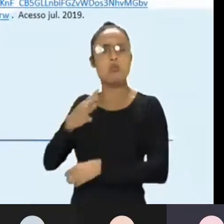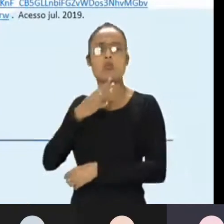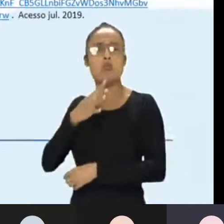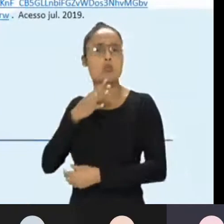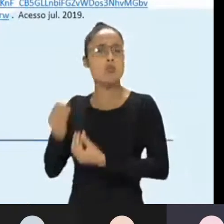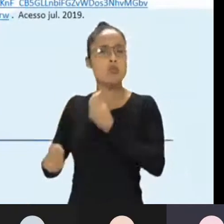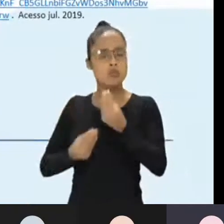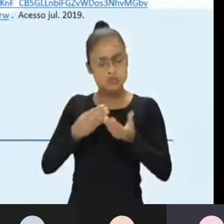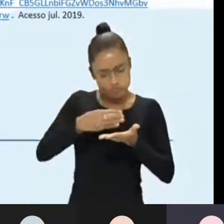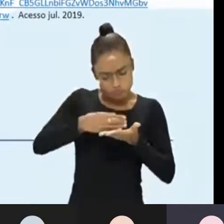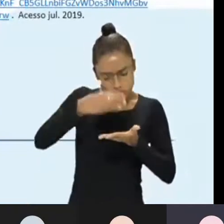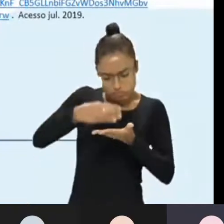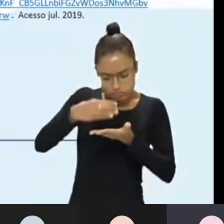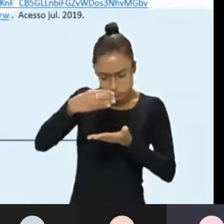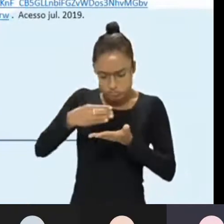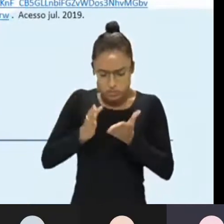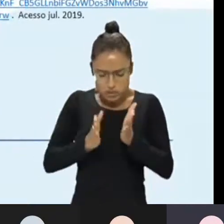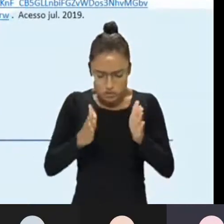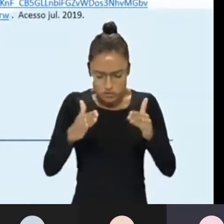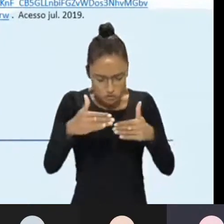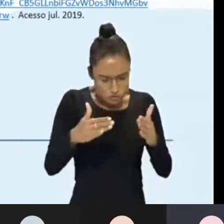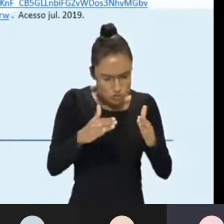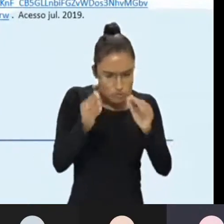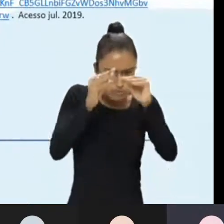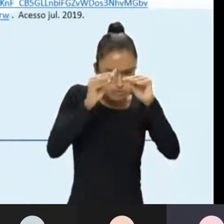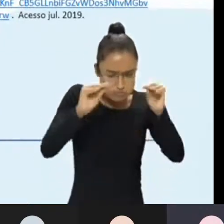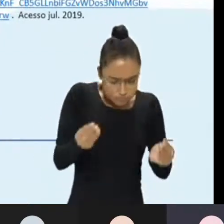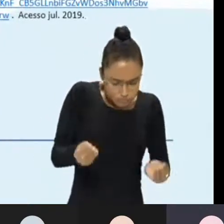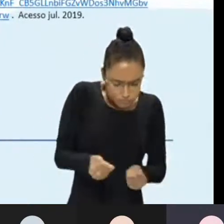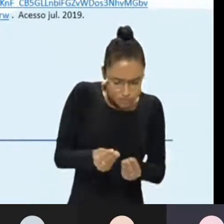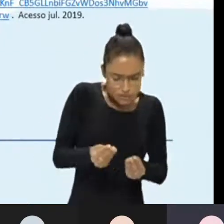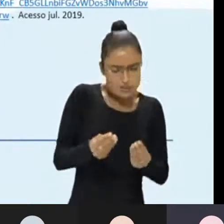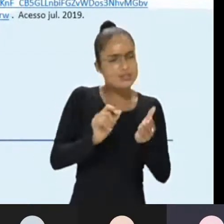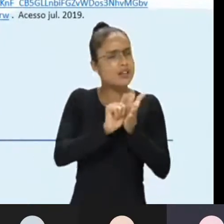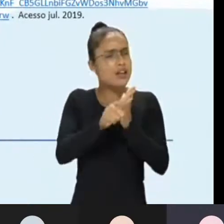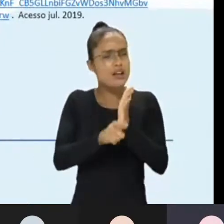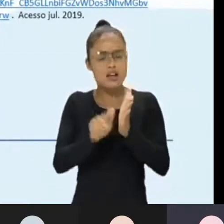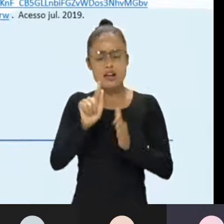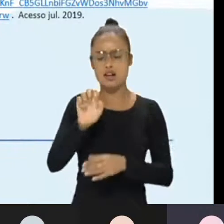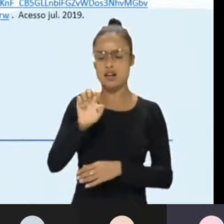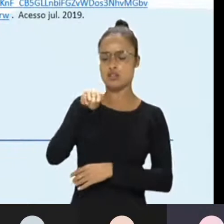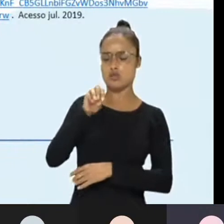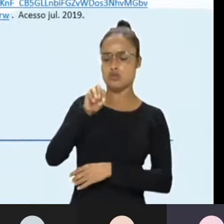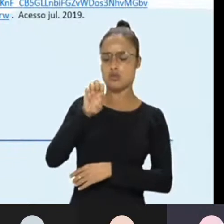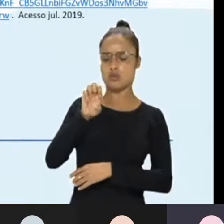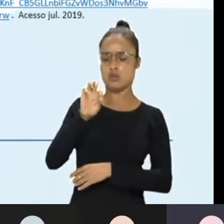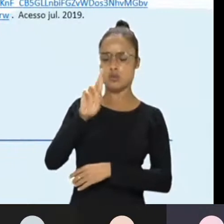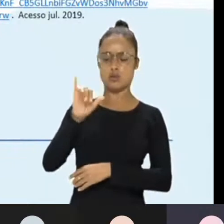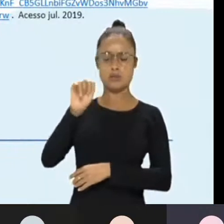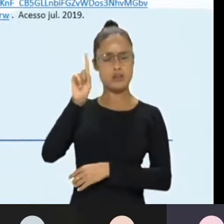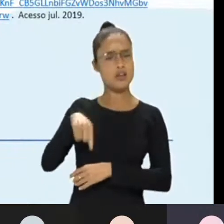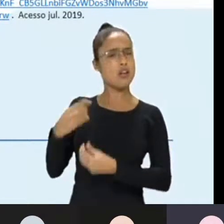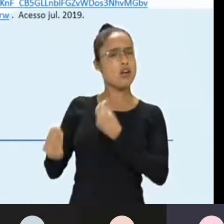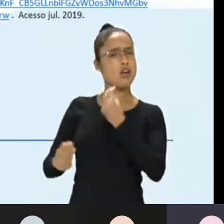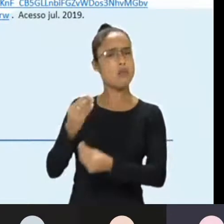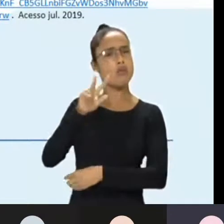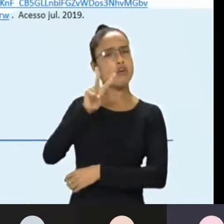formas, para você entender, compreender como que são a